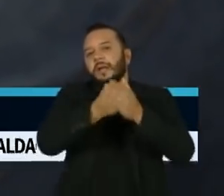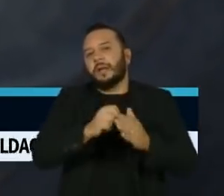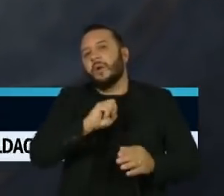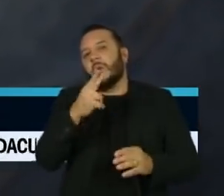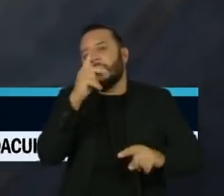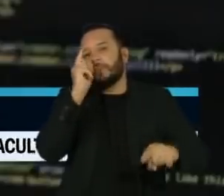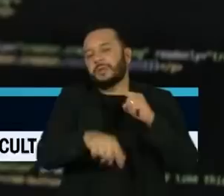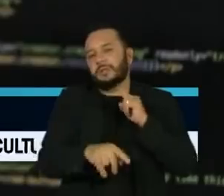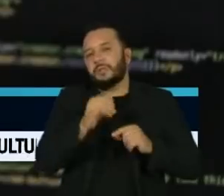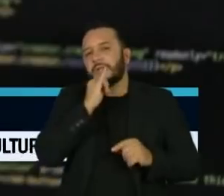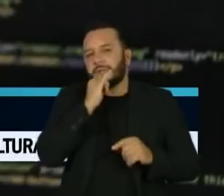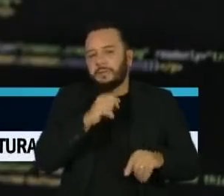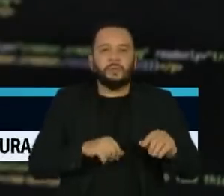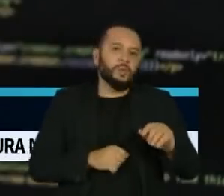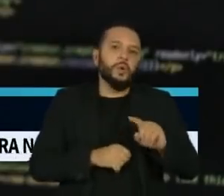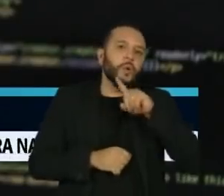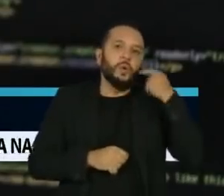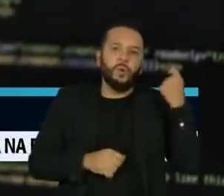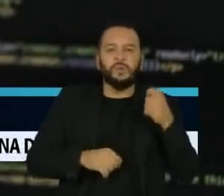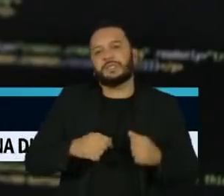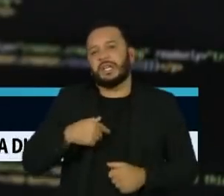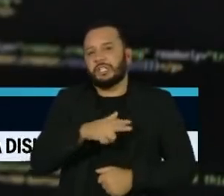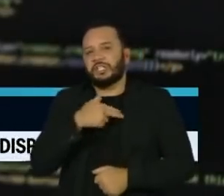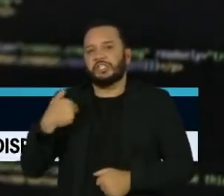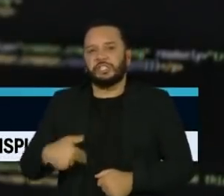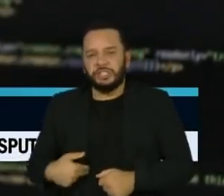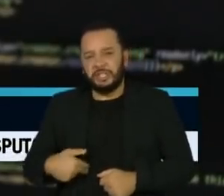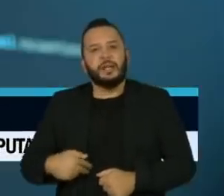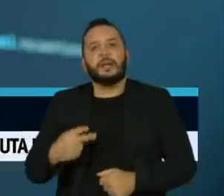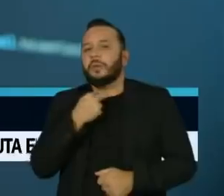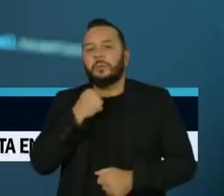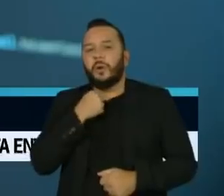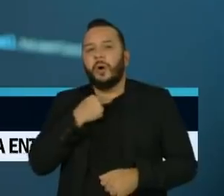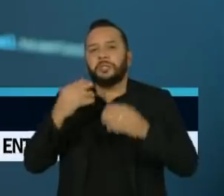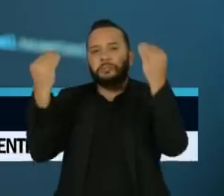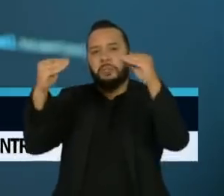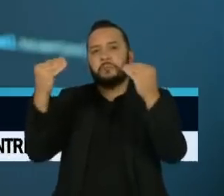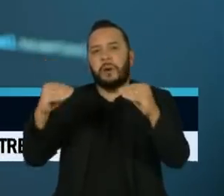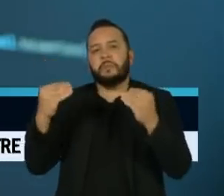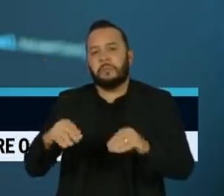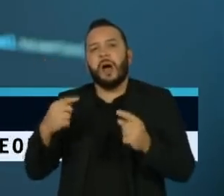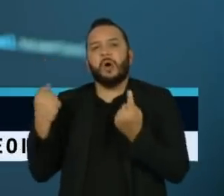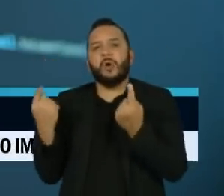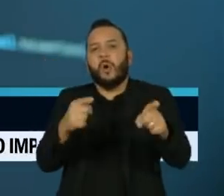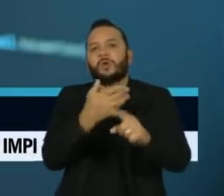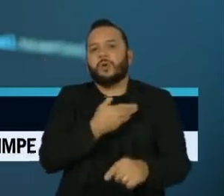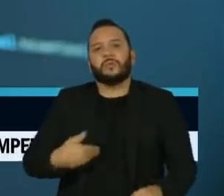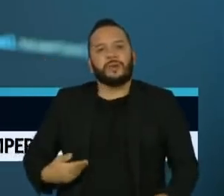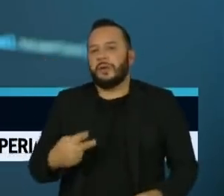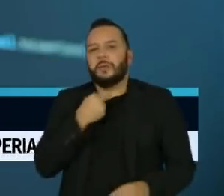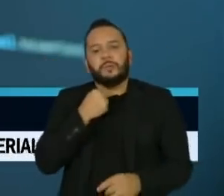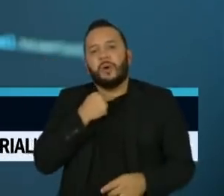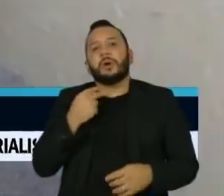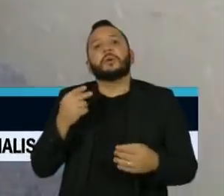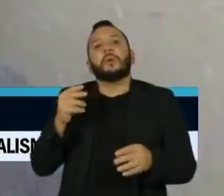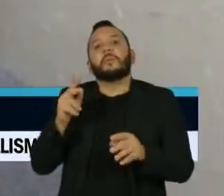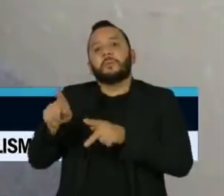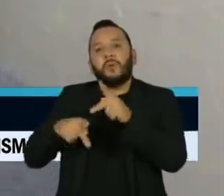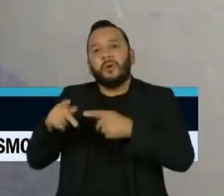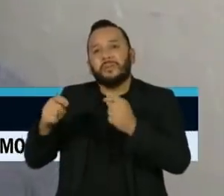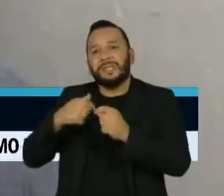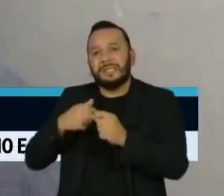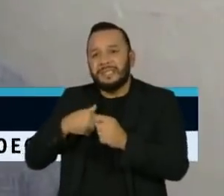não são permitidas postagens e notícias contrárias aos governos tornando a população refém na busca por informações o